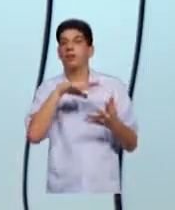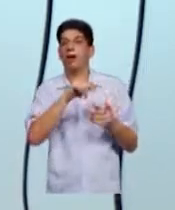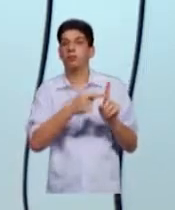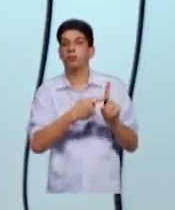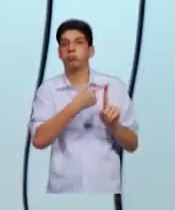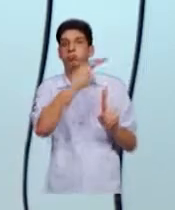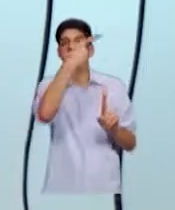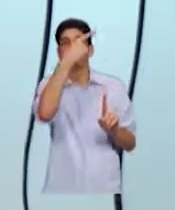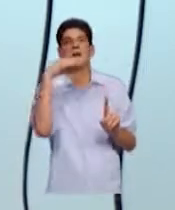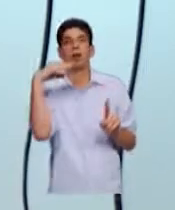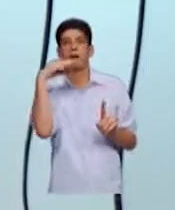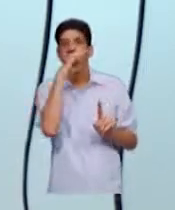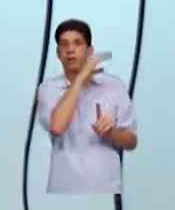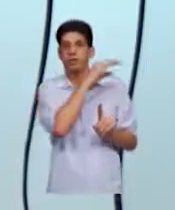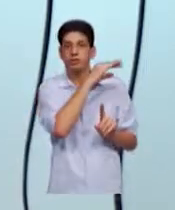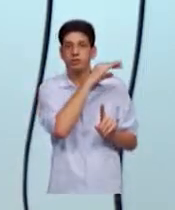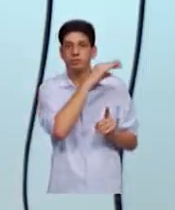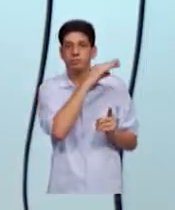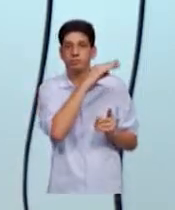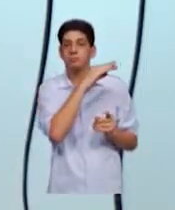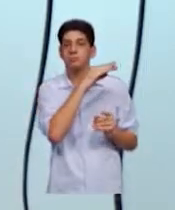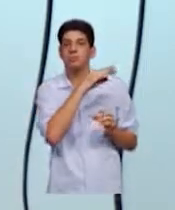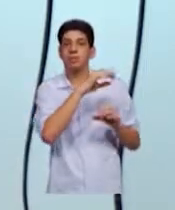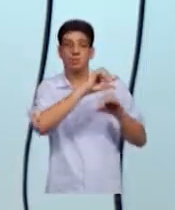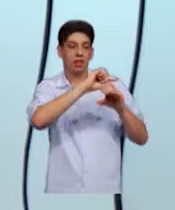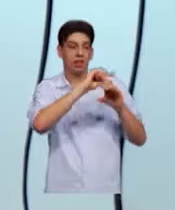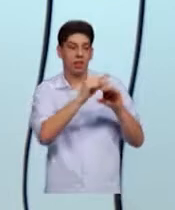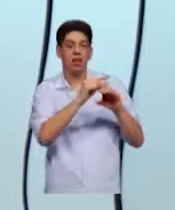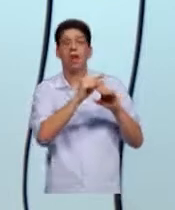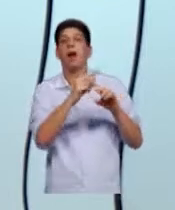um desequilíbrio ambiental, ele vai